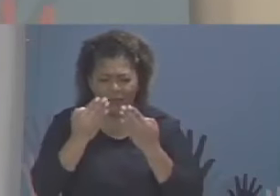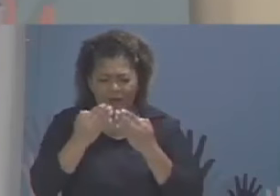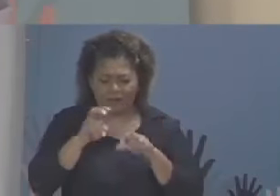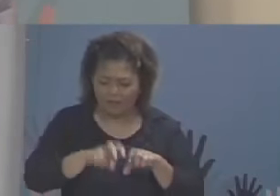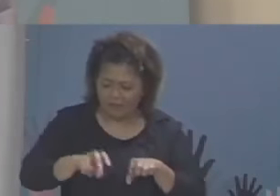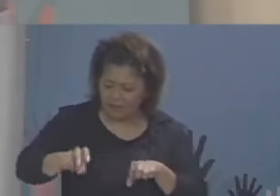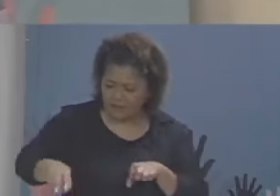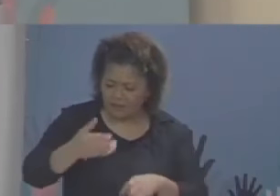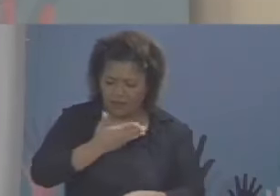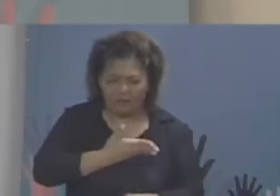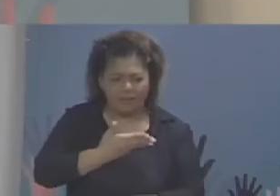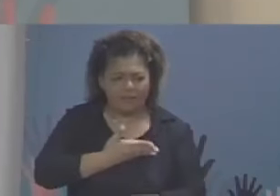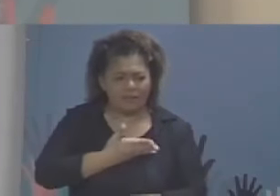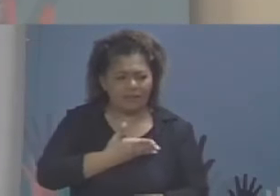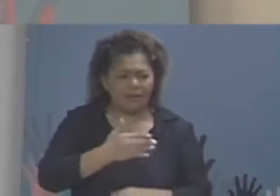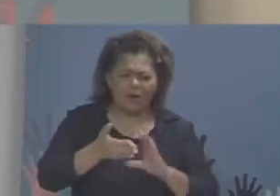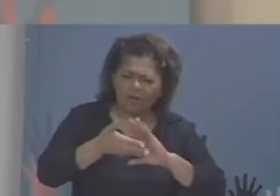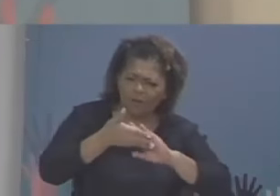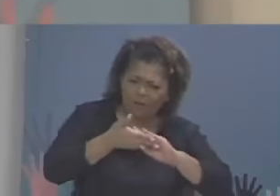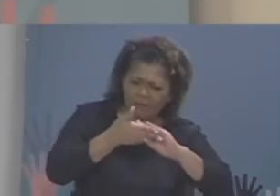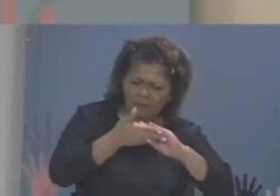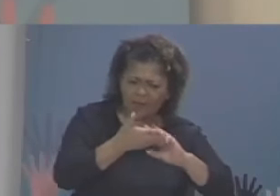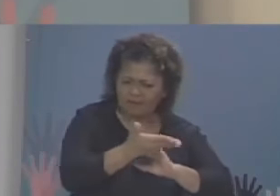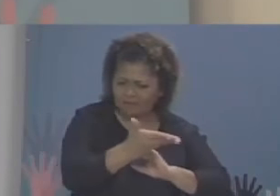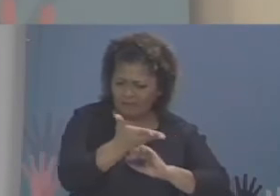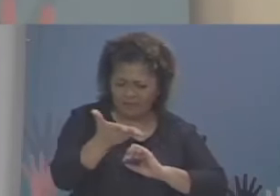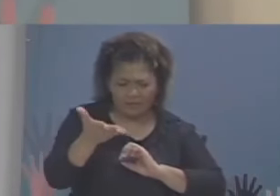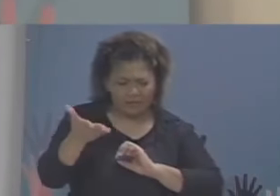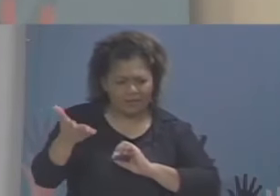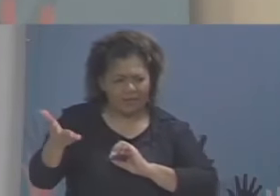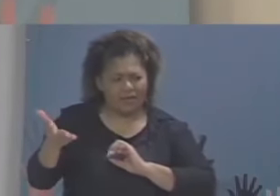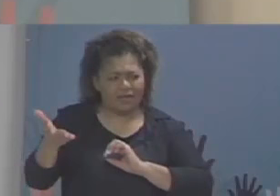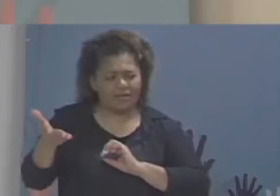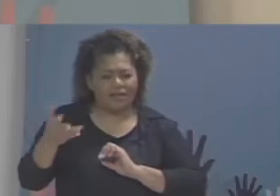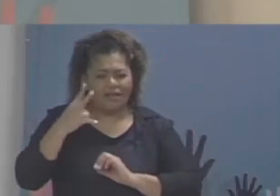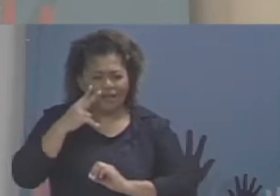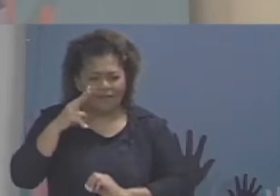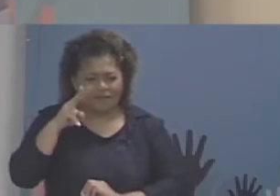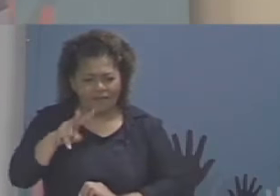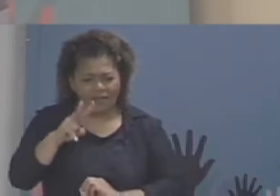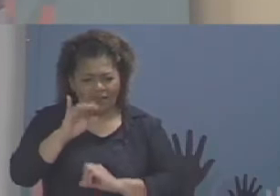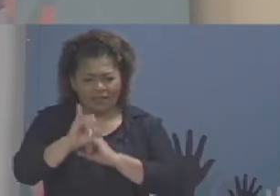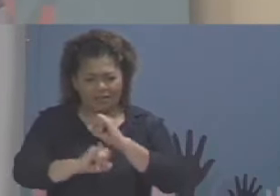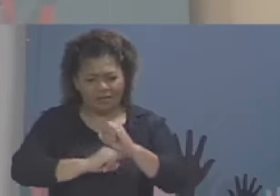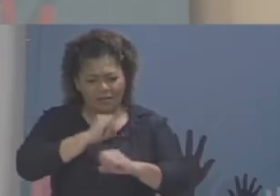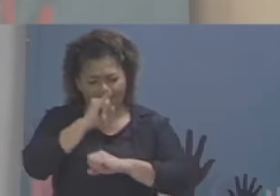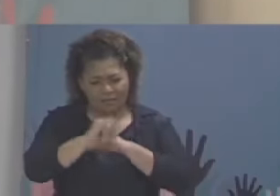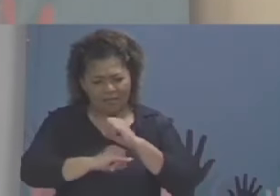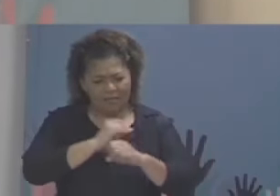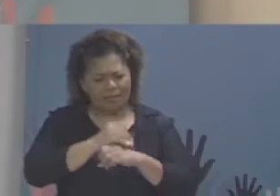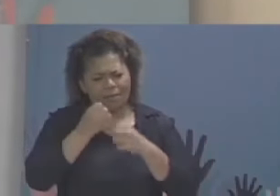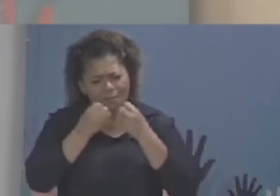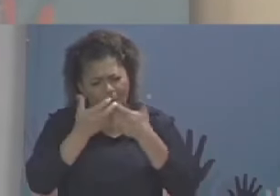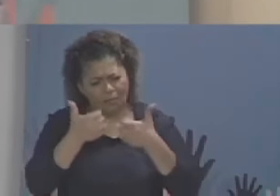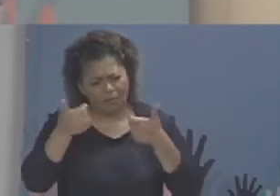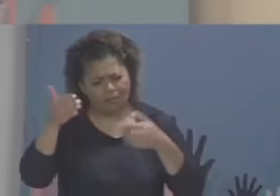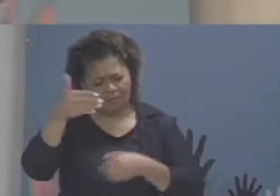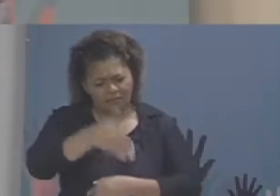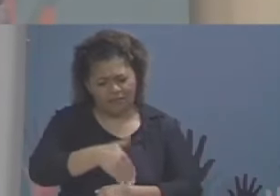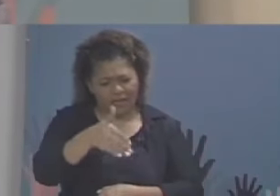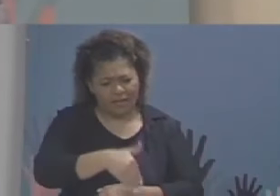parabenizo a iniciativa desse debate, cumprimento você que ficou até esse momento vendo esse debate pela internet, é muito bom estar aqui, é muito bom ter vindo até